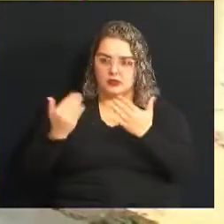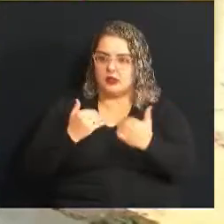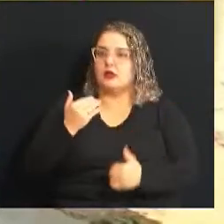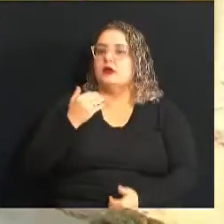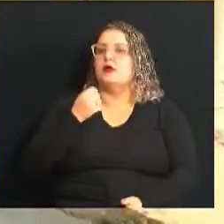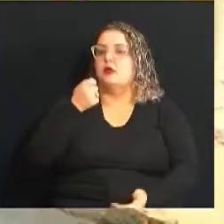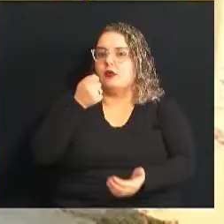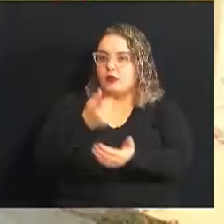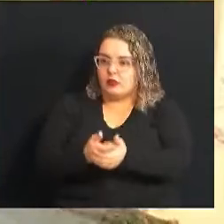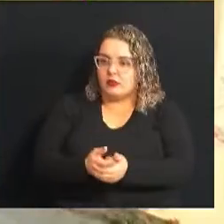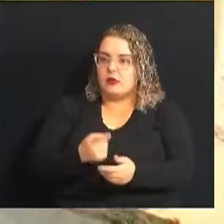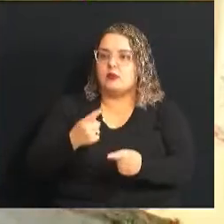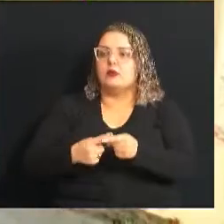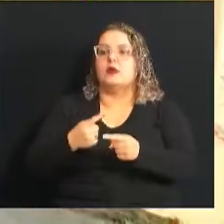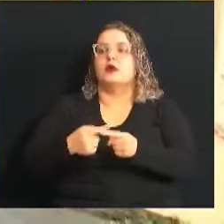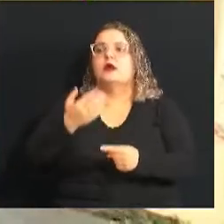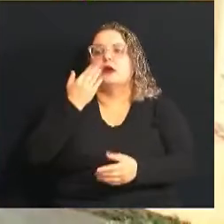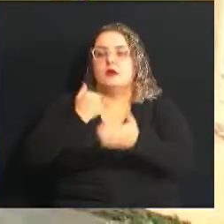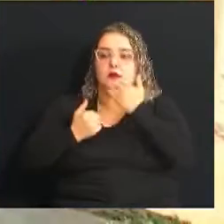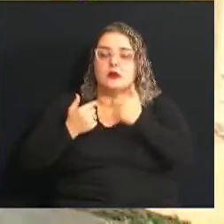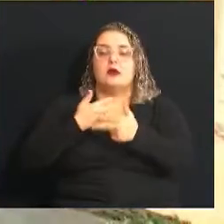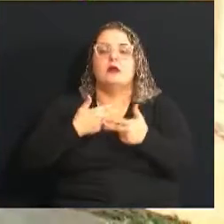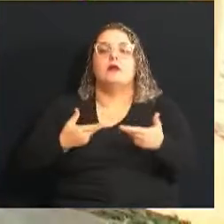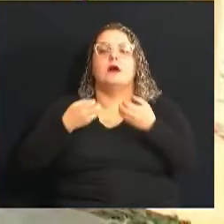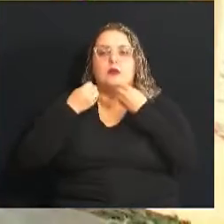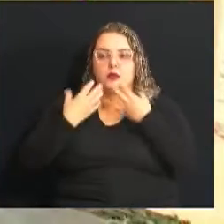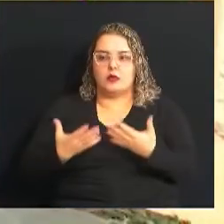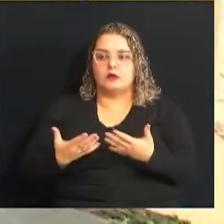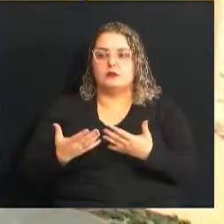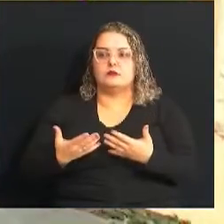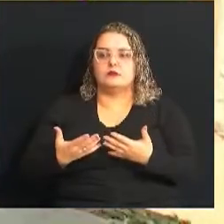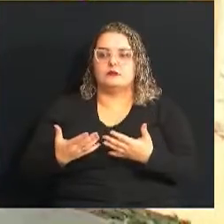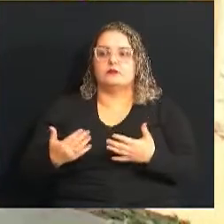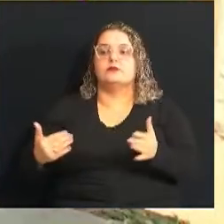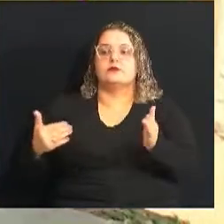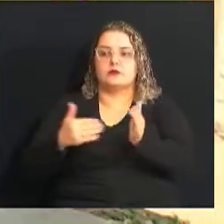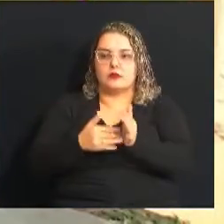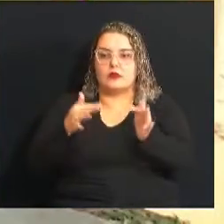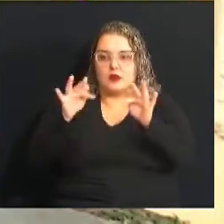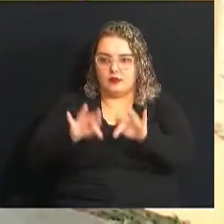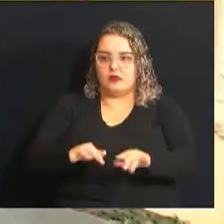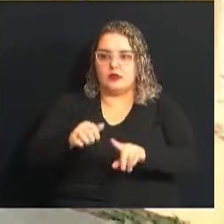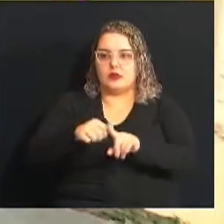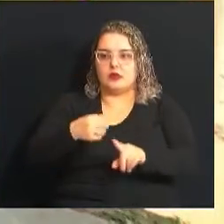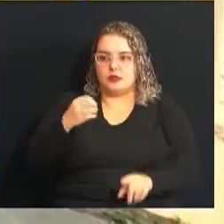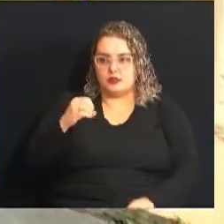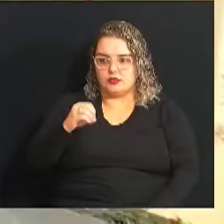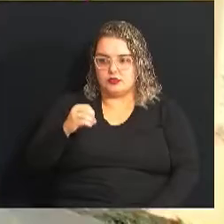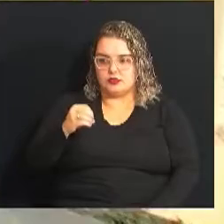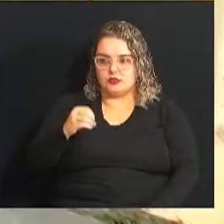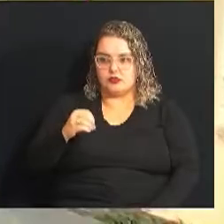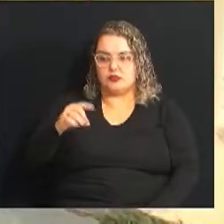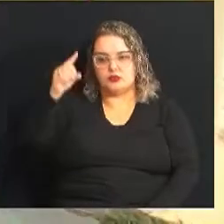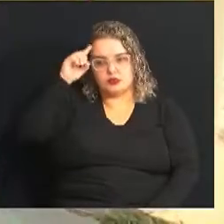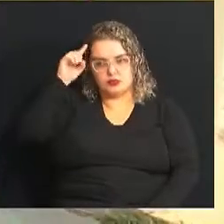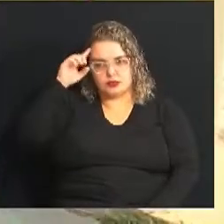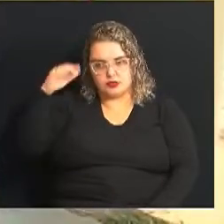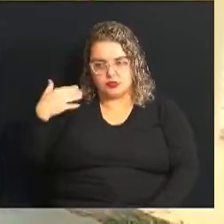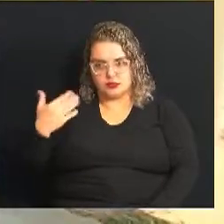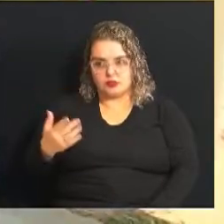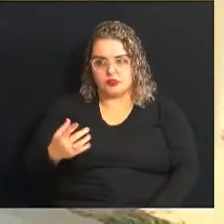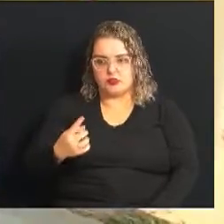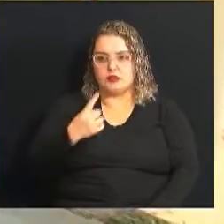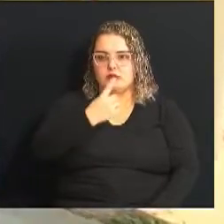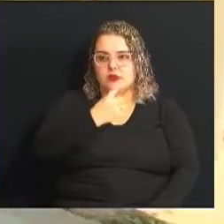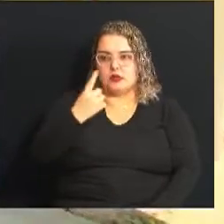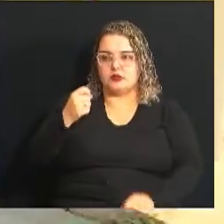né, porque a refeição é boa, né, então vai ficar aqui até final de outubro, todos os dias, a partir das 11